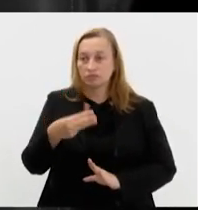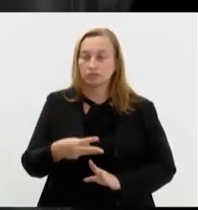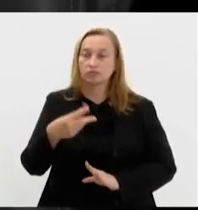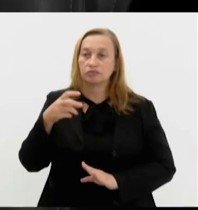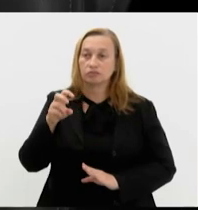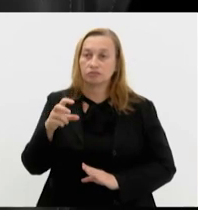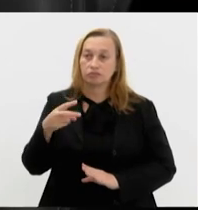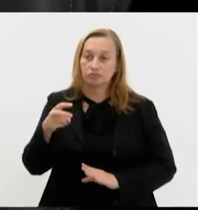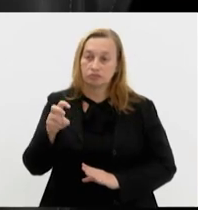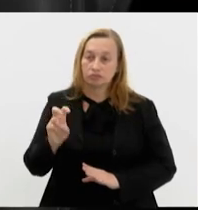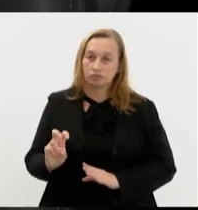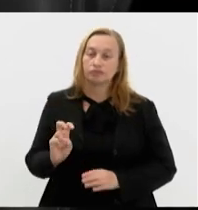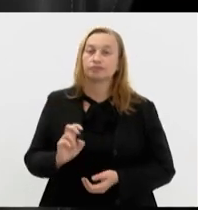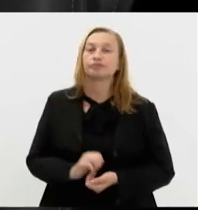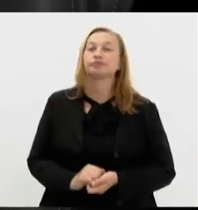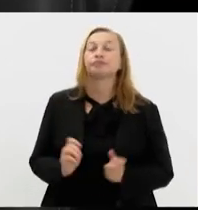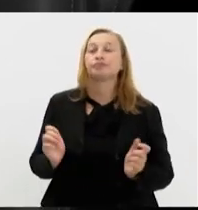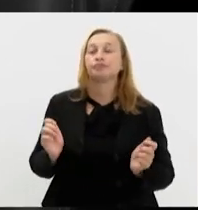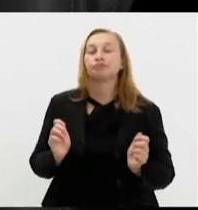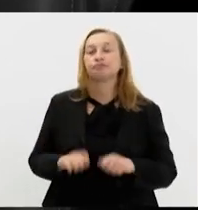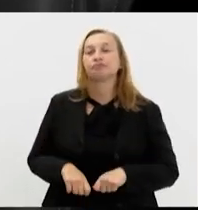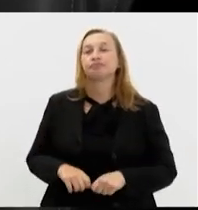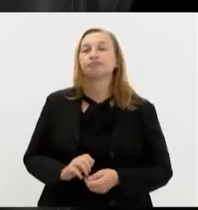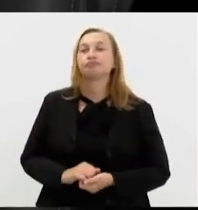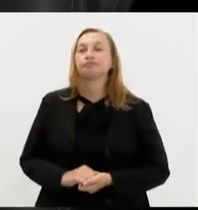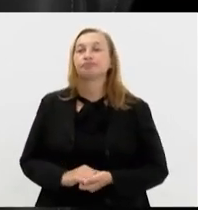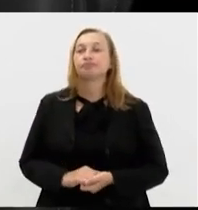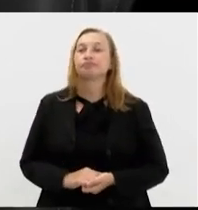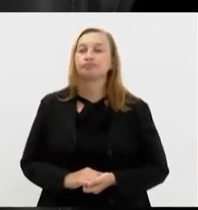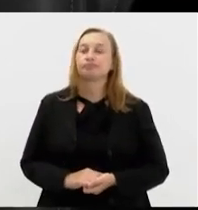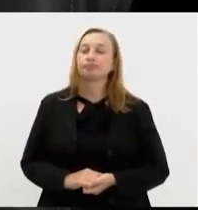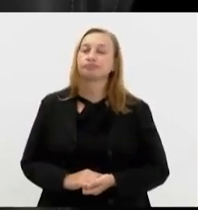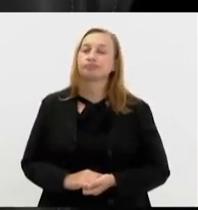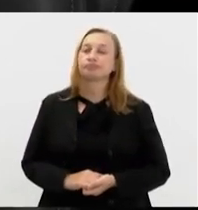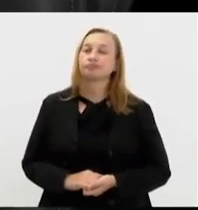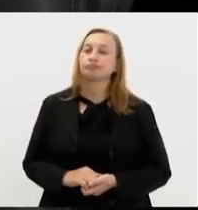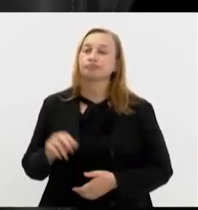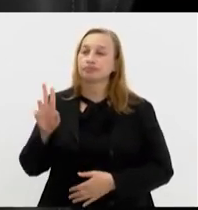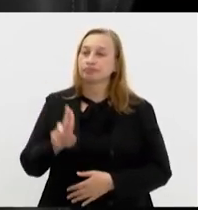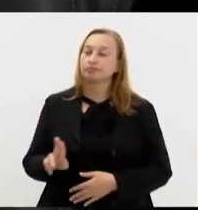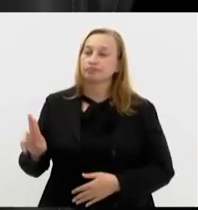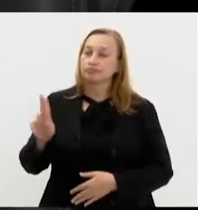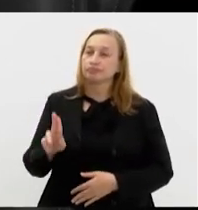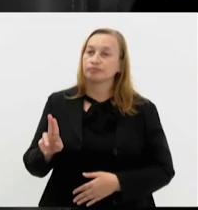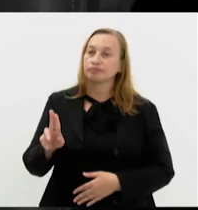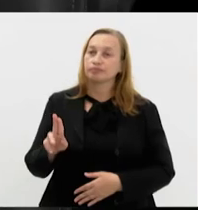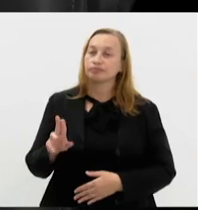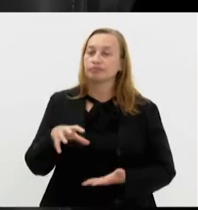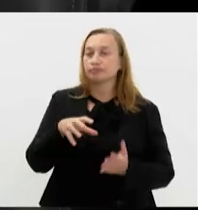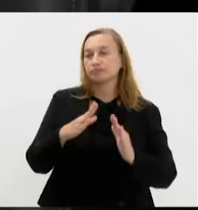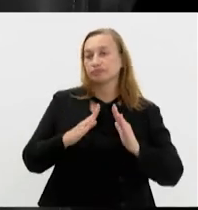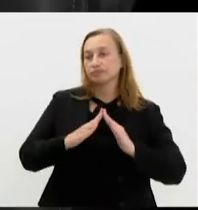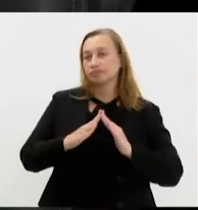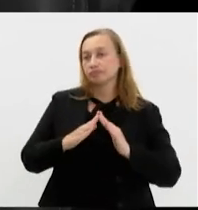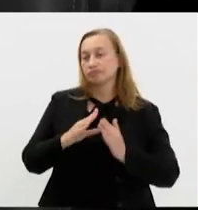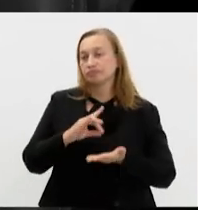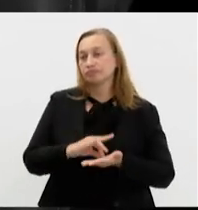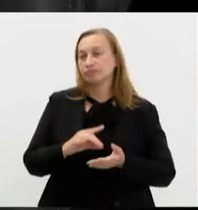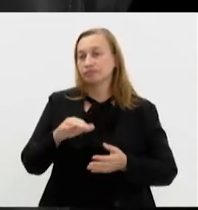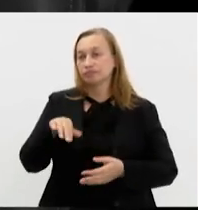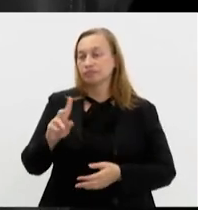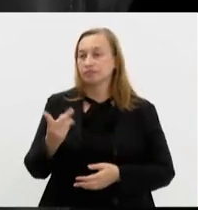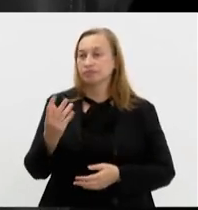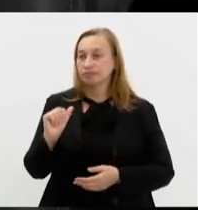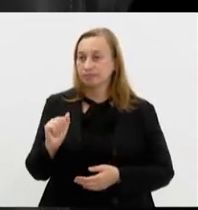2375 a possibilidade do uso da residência para atos de campanha